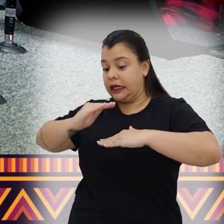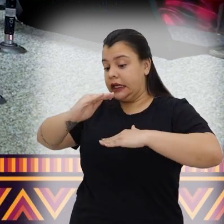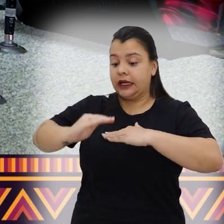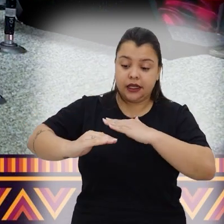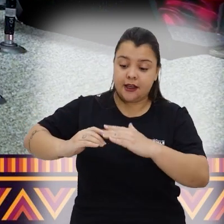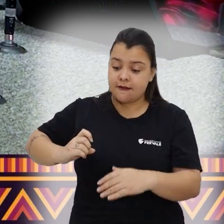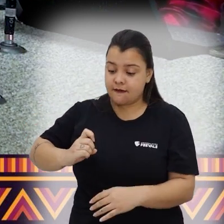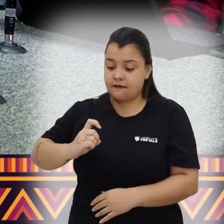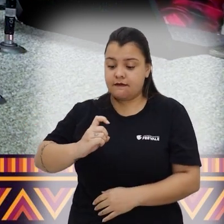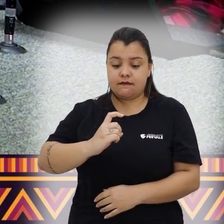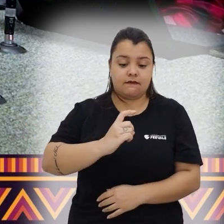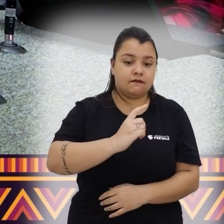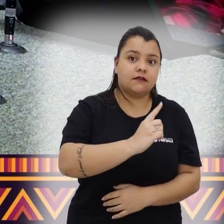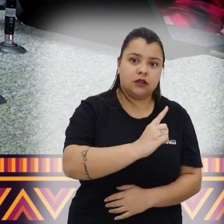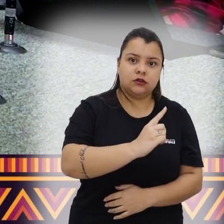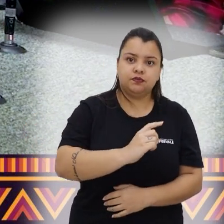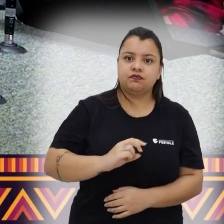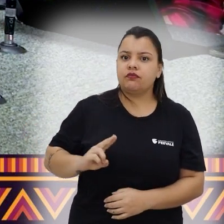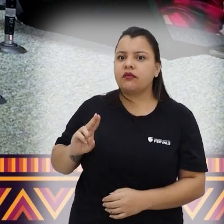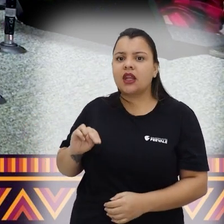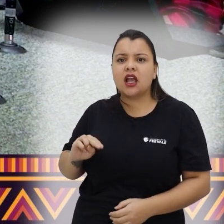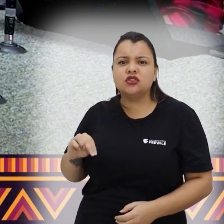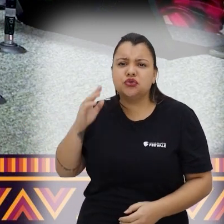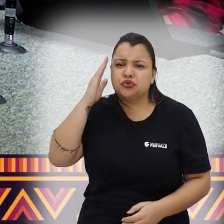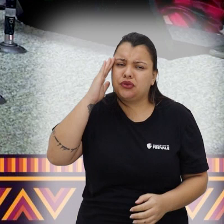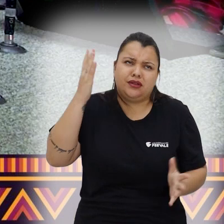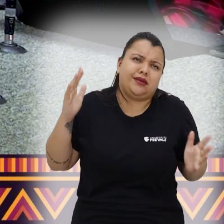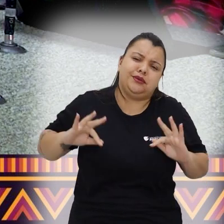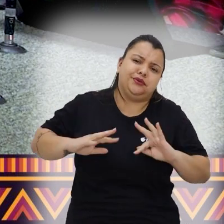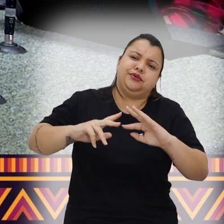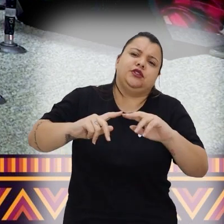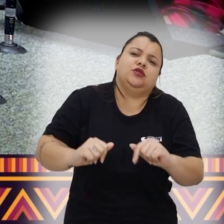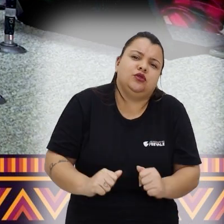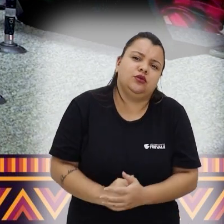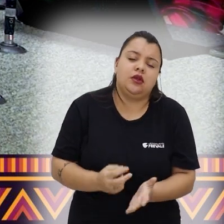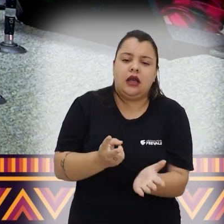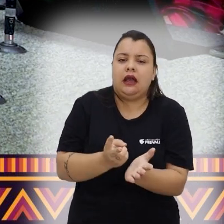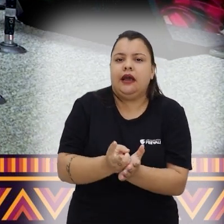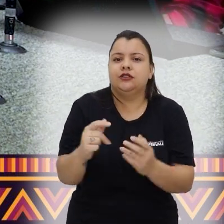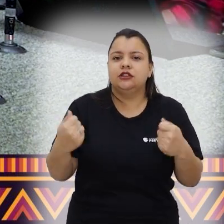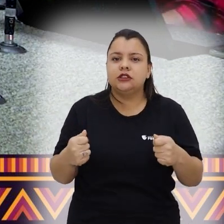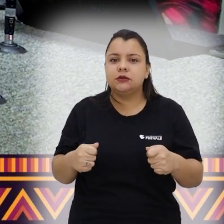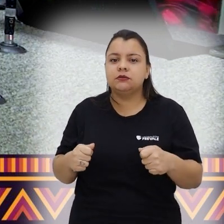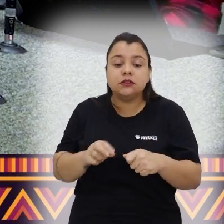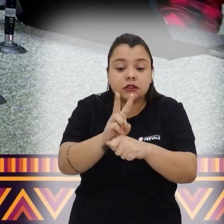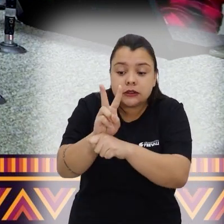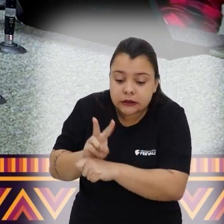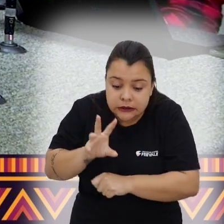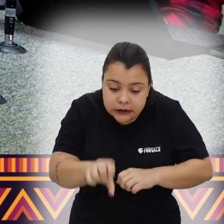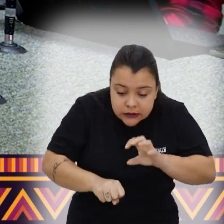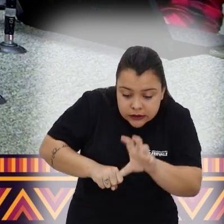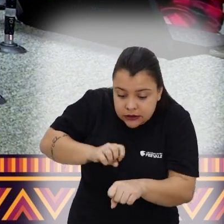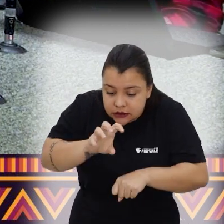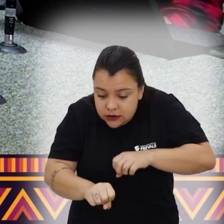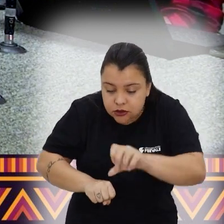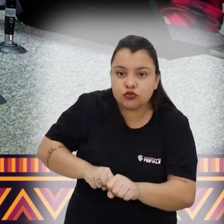transformação e transição. A gente nunca sabe de todas as coisas. A gente sempre tem que buscar o